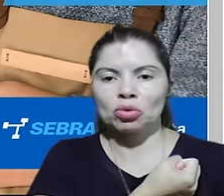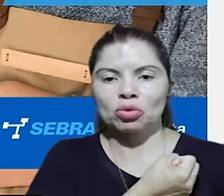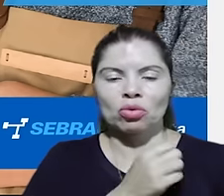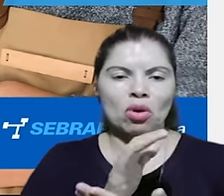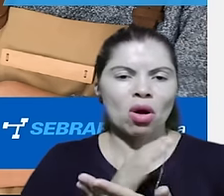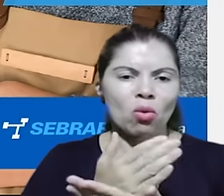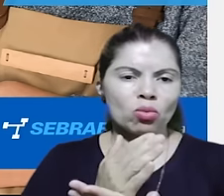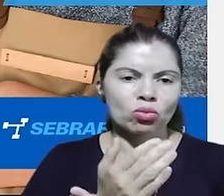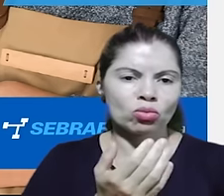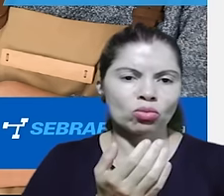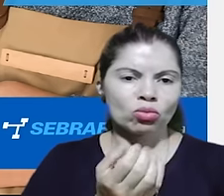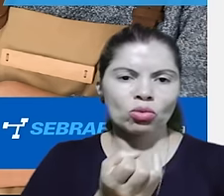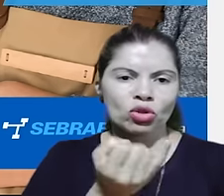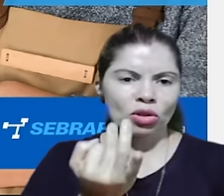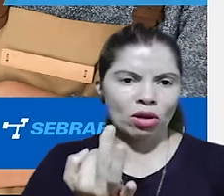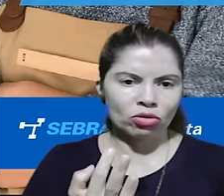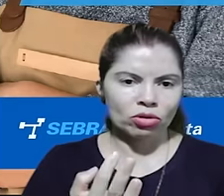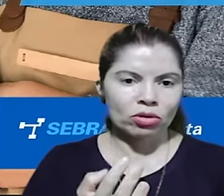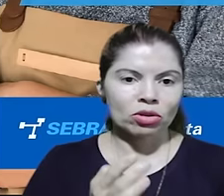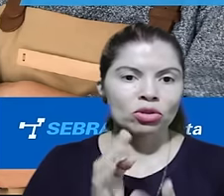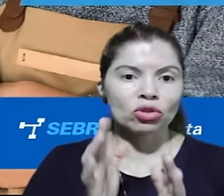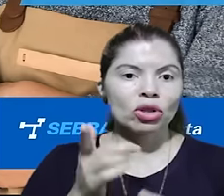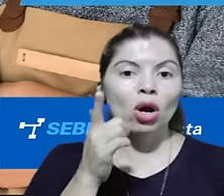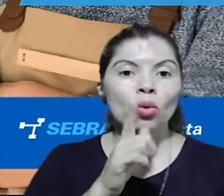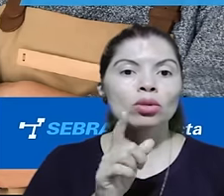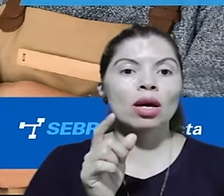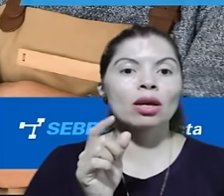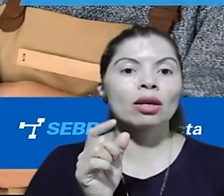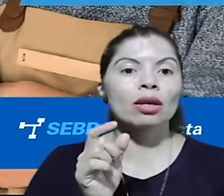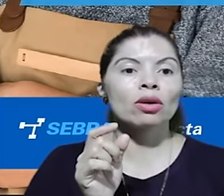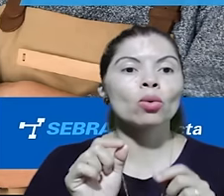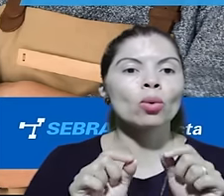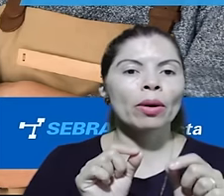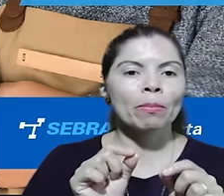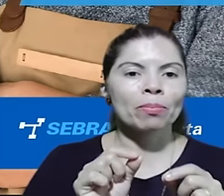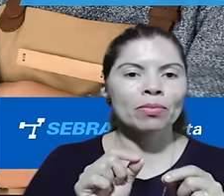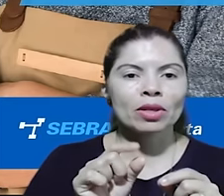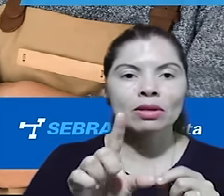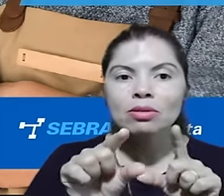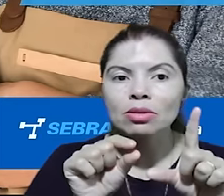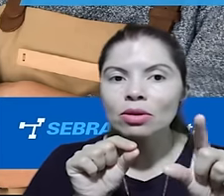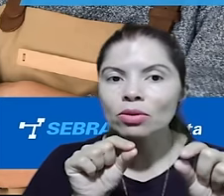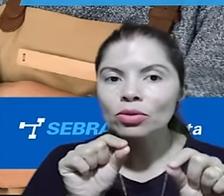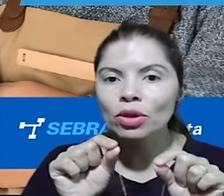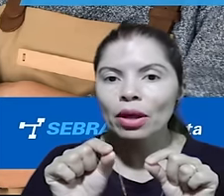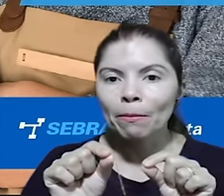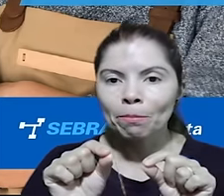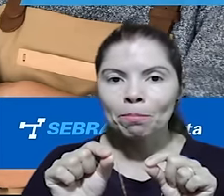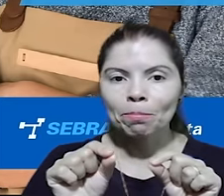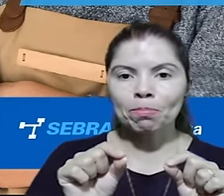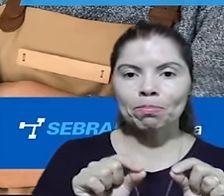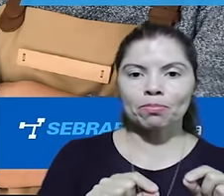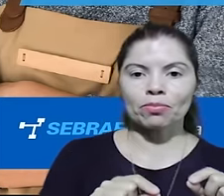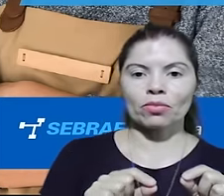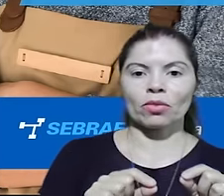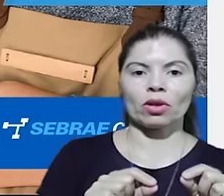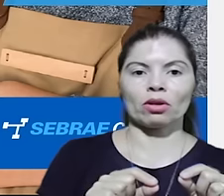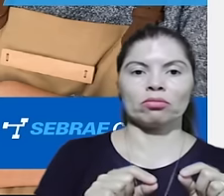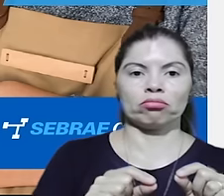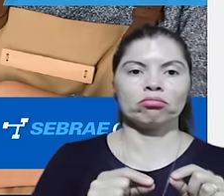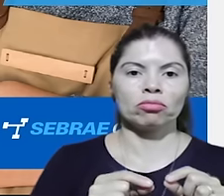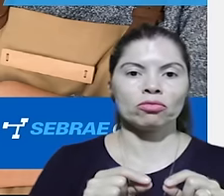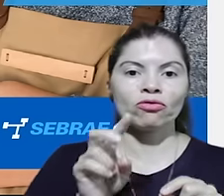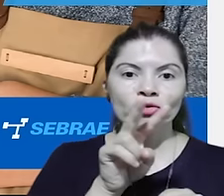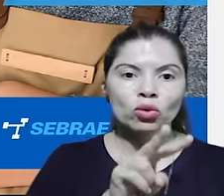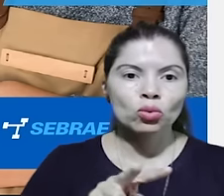que o produto contiver Você já consegue fazer a seleção do item né Você visualiza